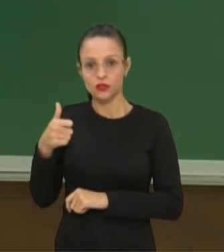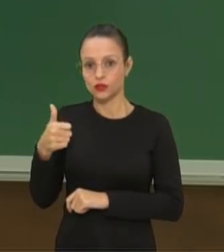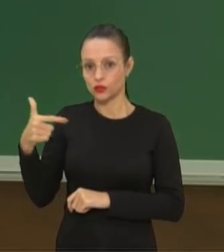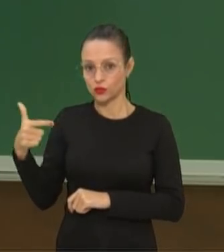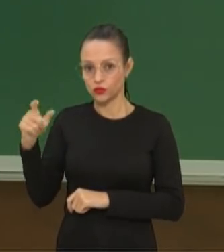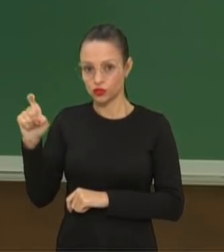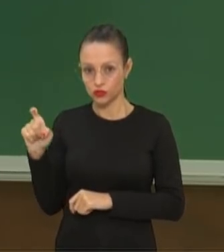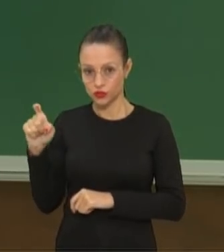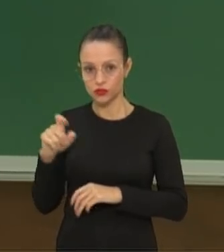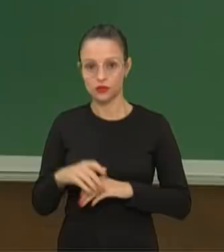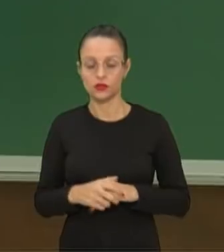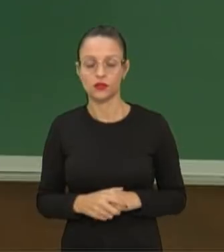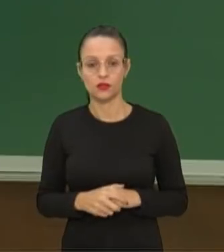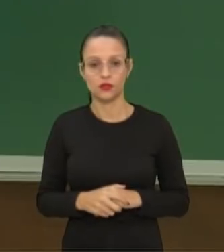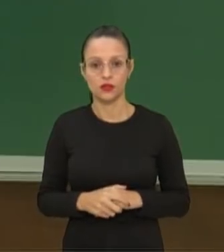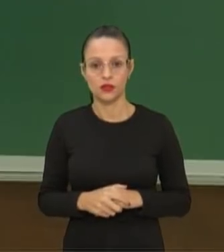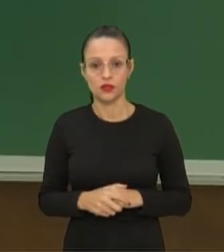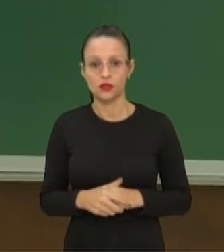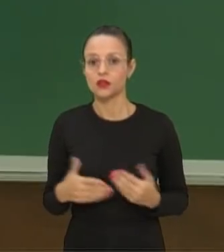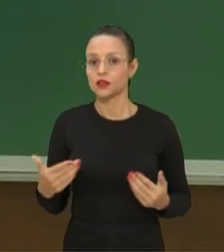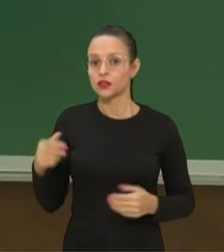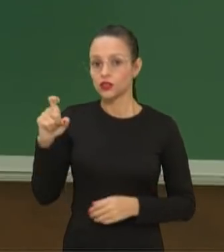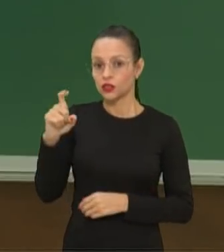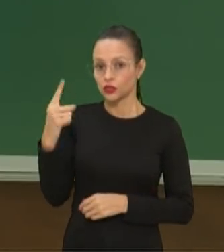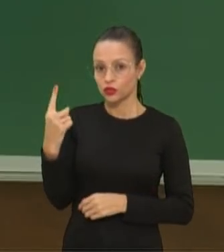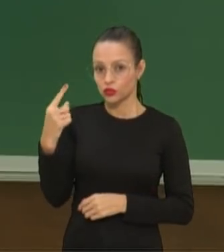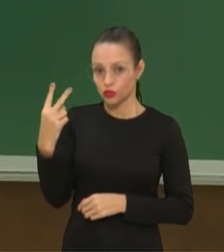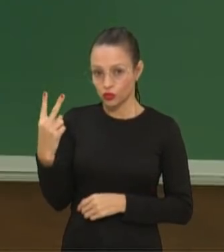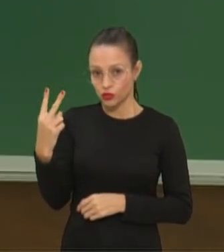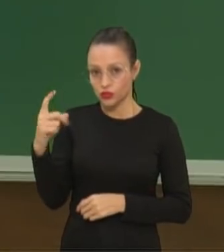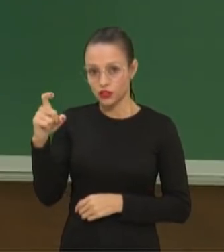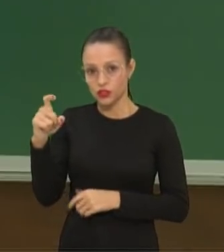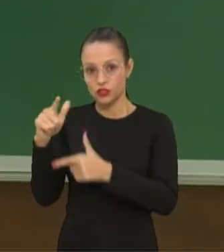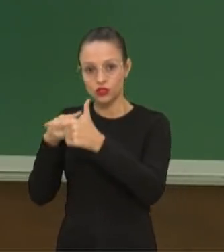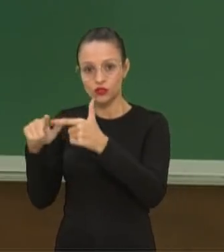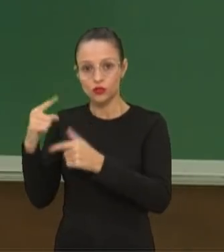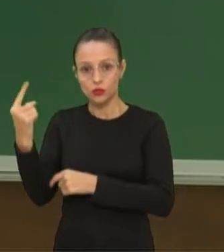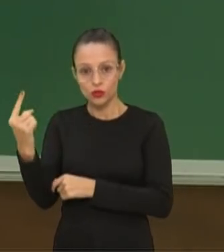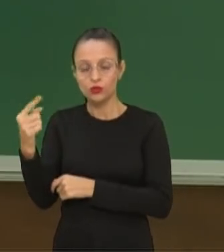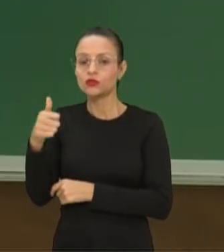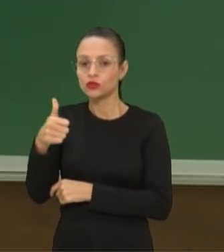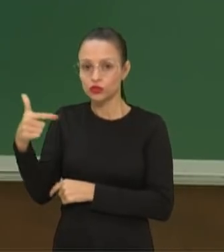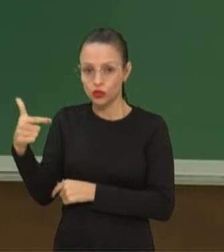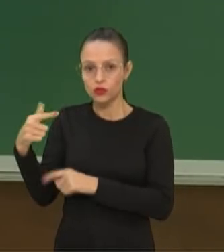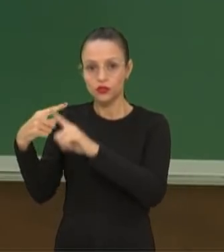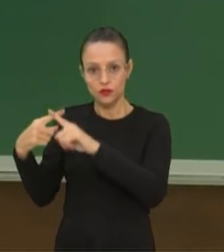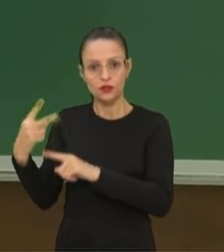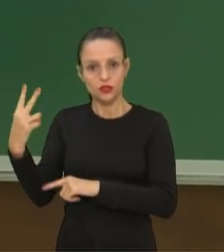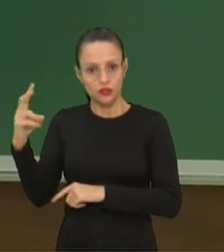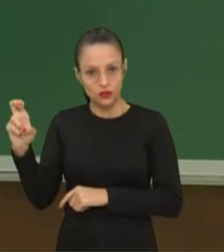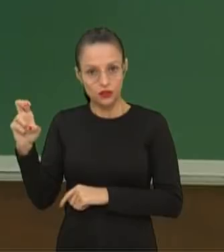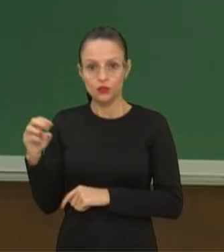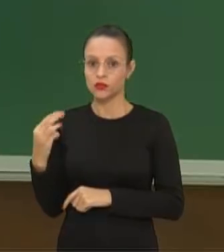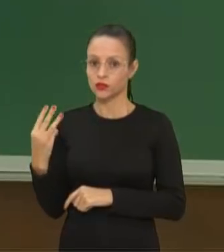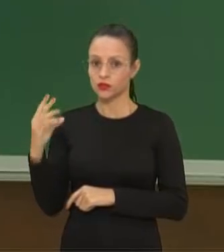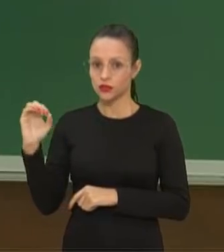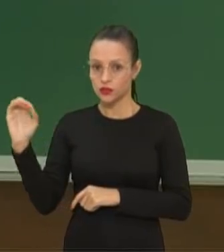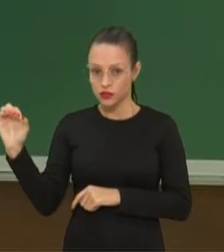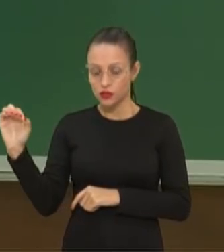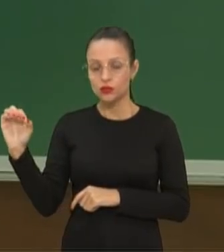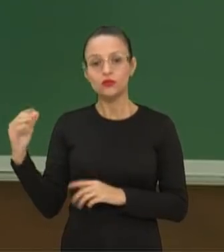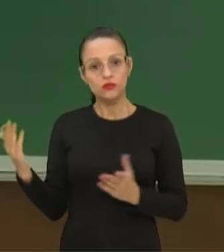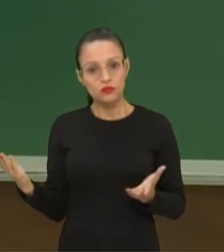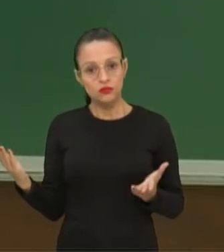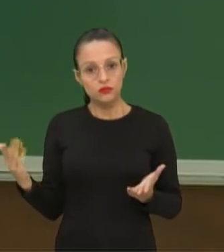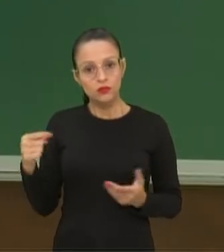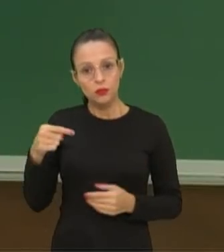12x. E 12 dividido por 1 dá 12. 12 vezes 25 dá quanto? Dá 300. Como é menos